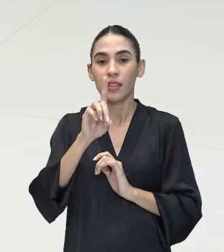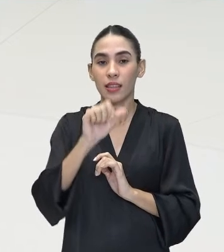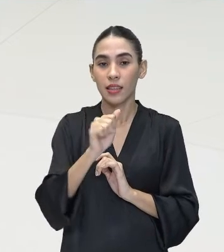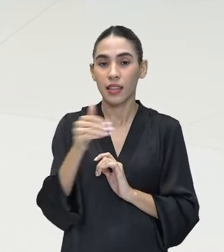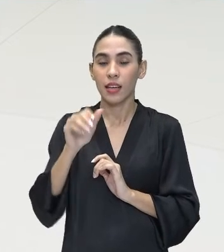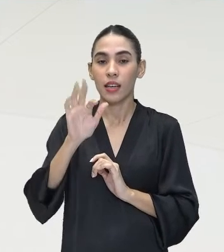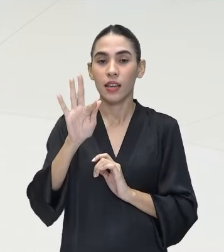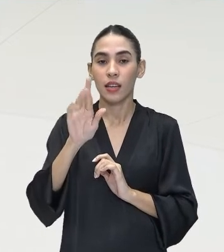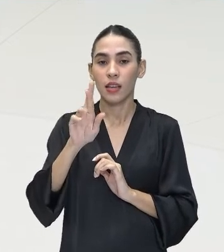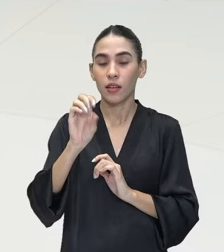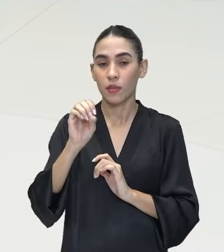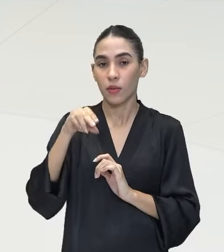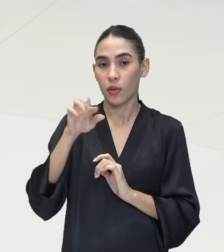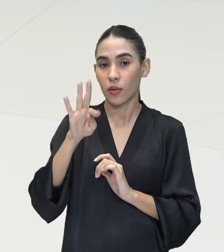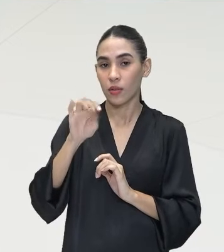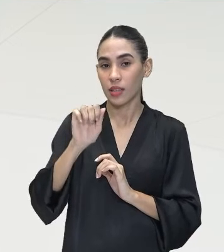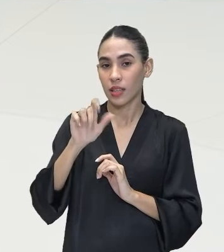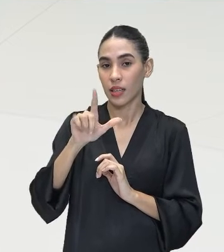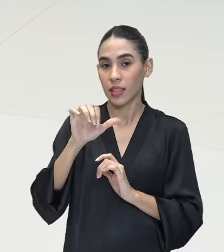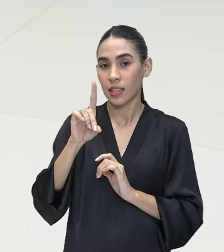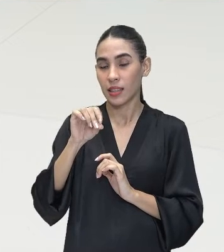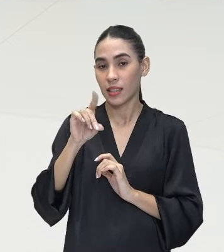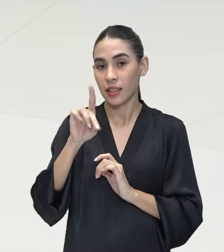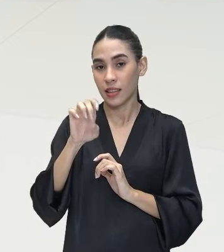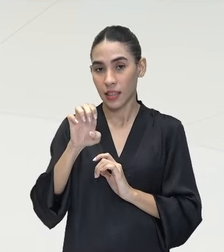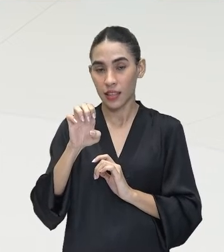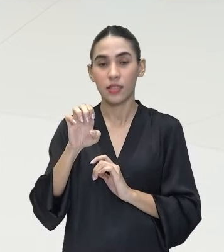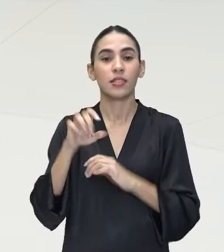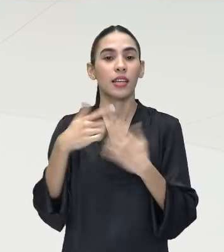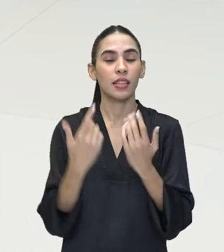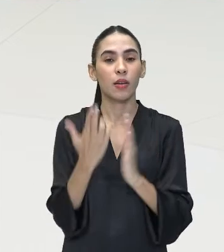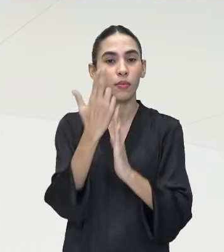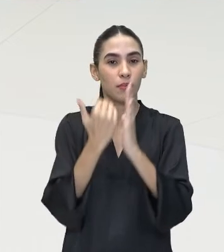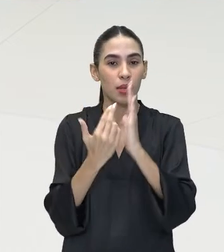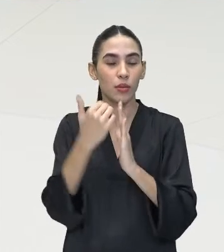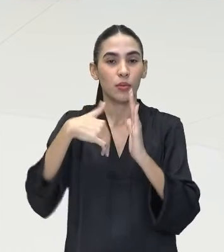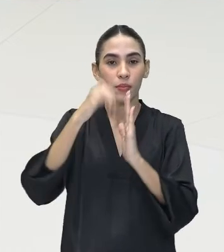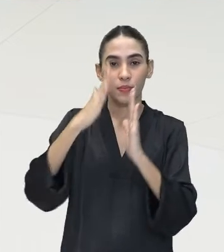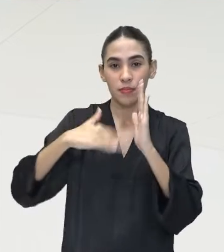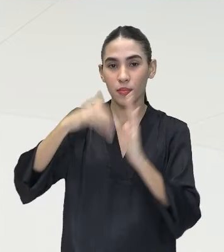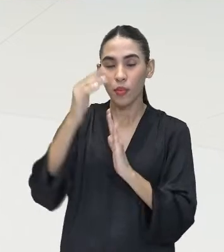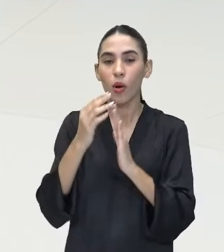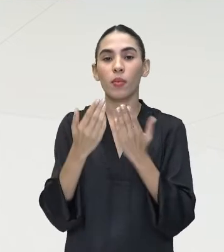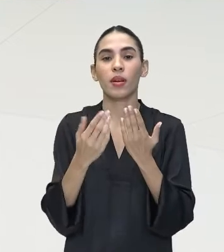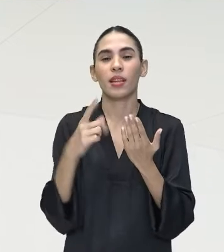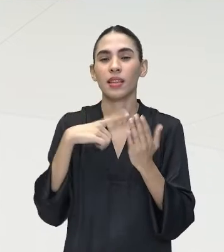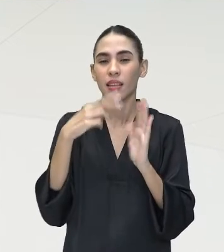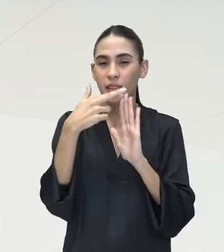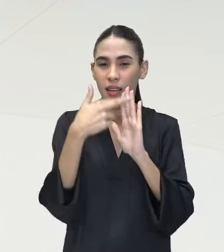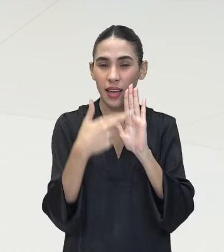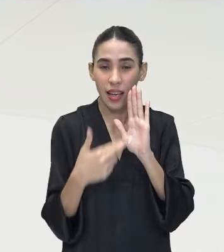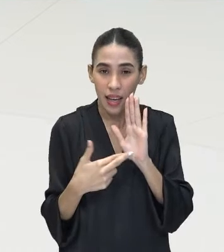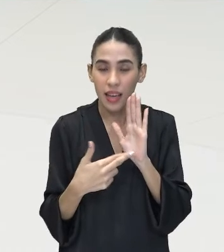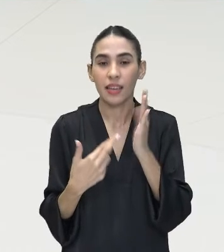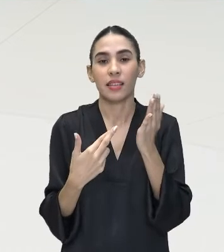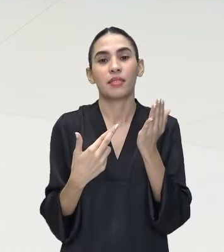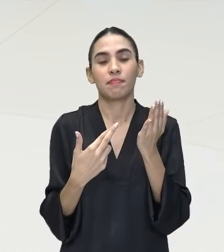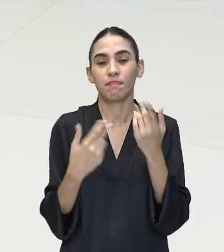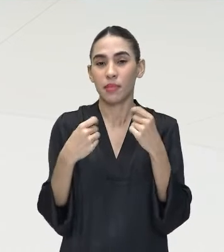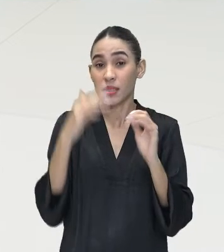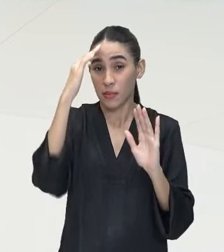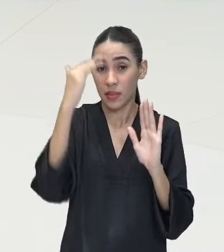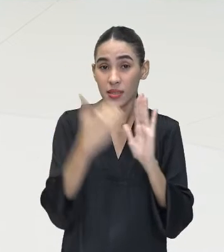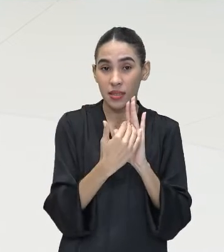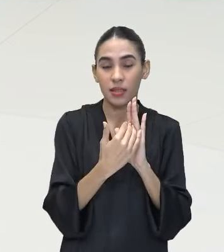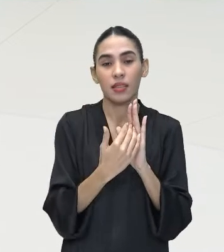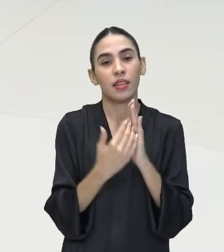lá do Egito Antigo, das pinturas, elas têm regras muito rígidas. Então, a gente